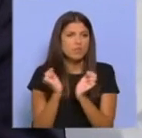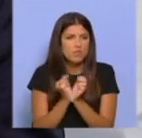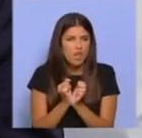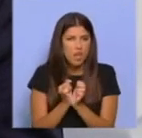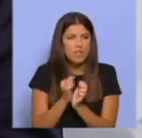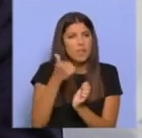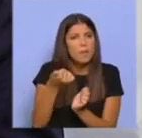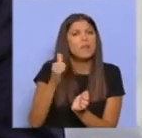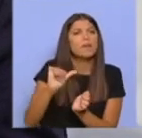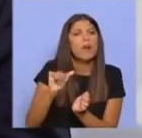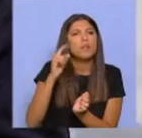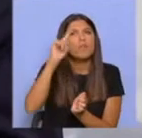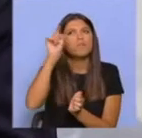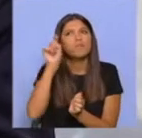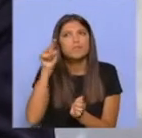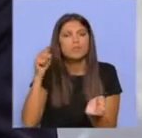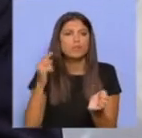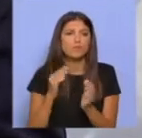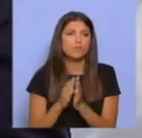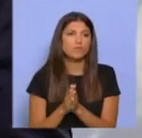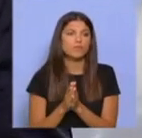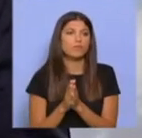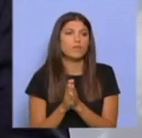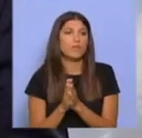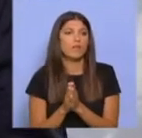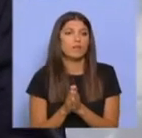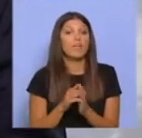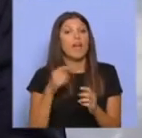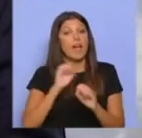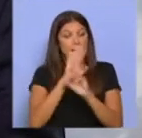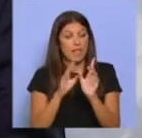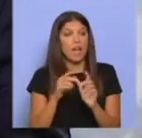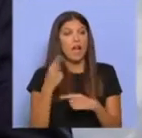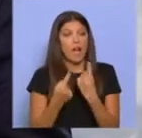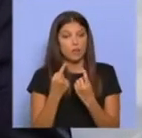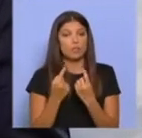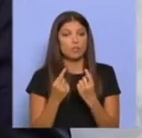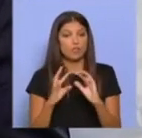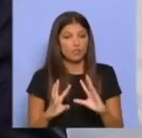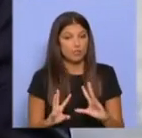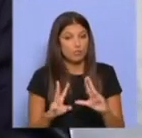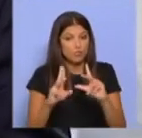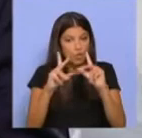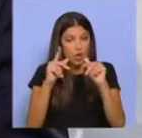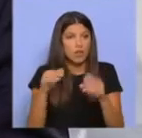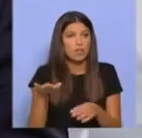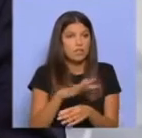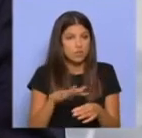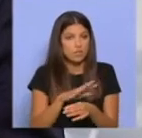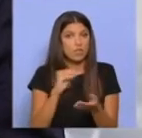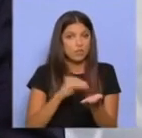desigual, apesar de existirem melhorias significativas em alguns níveis de pobreza, mas a diferença, a